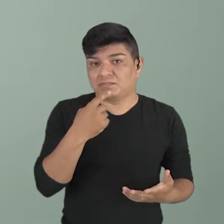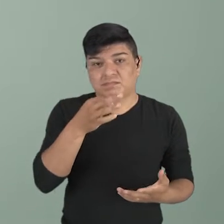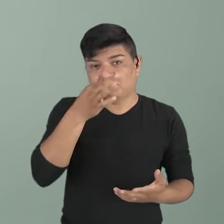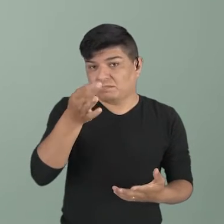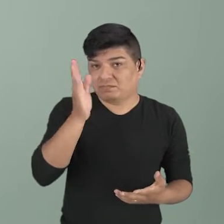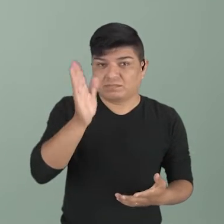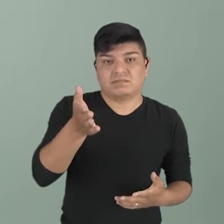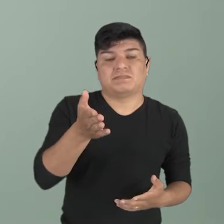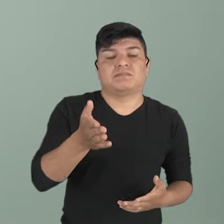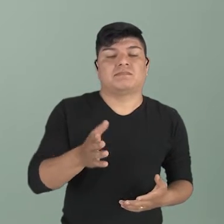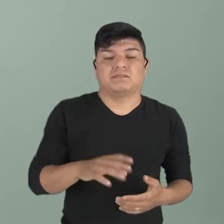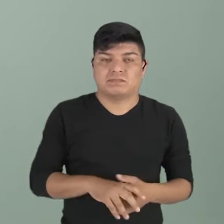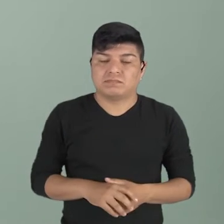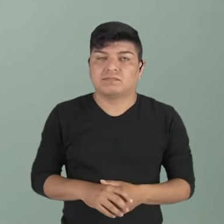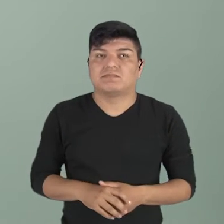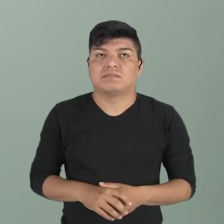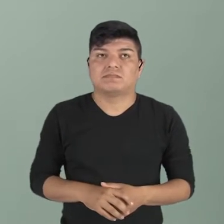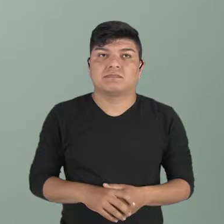dicas.